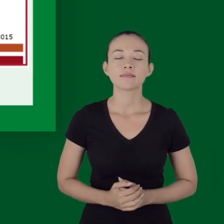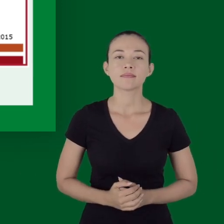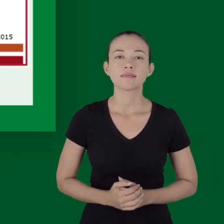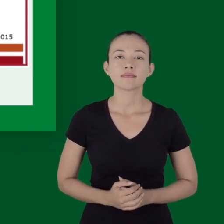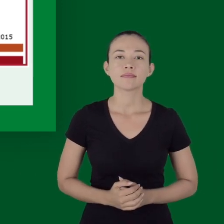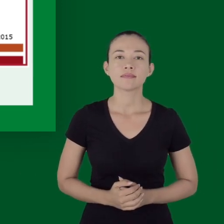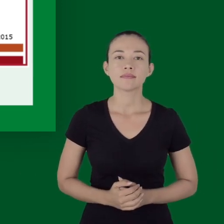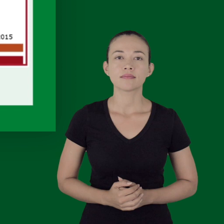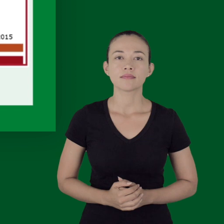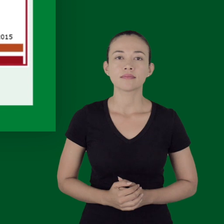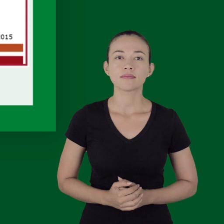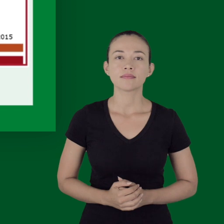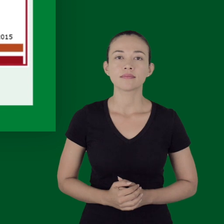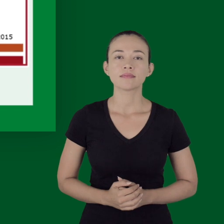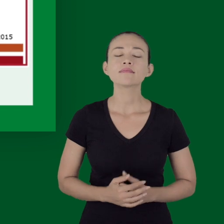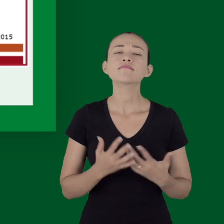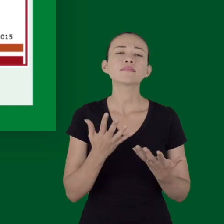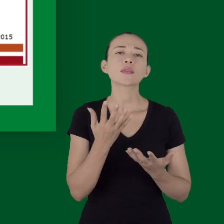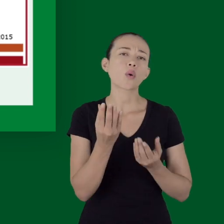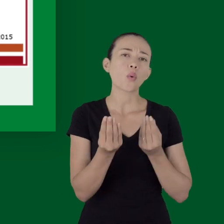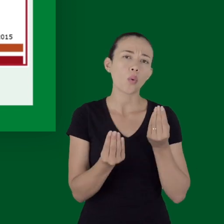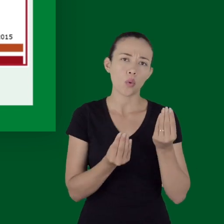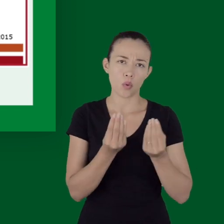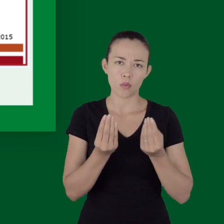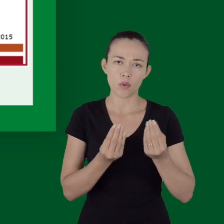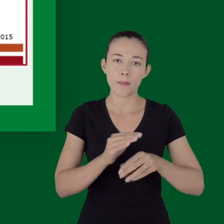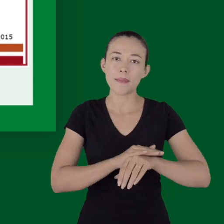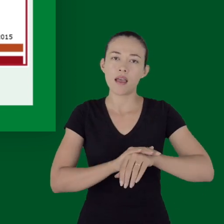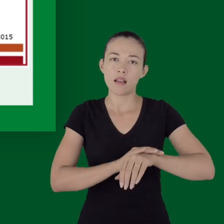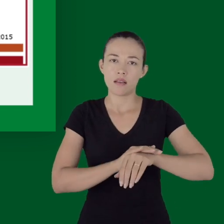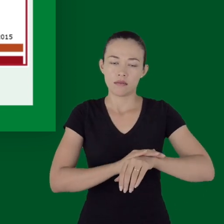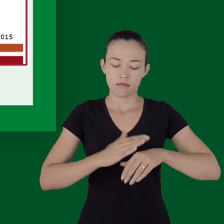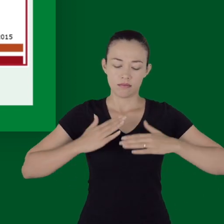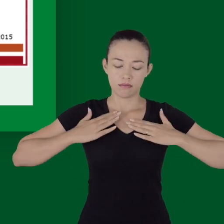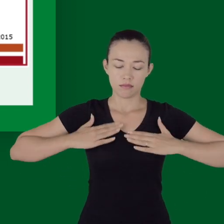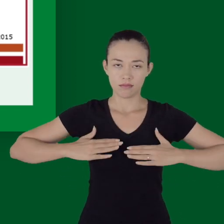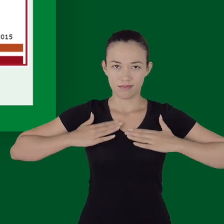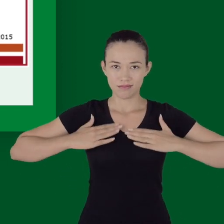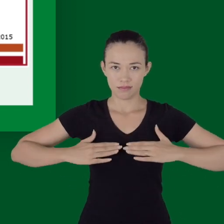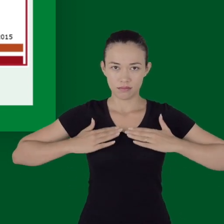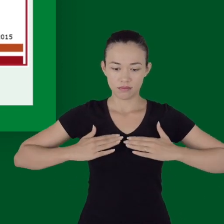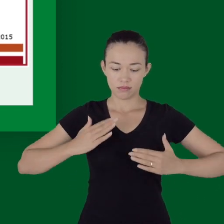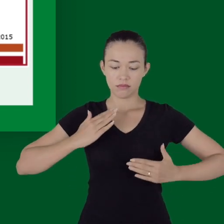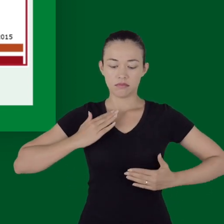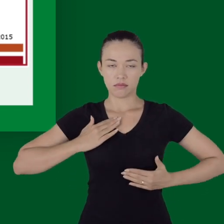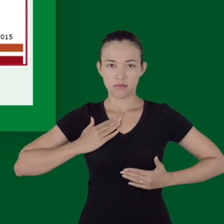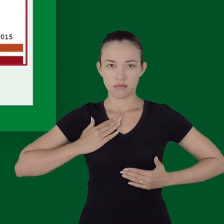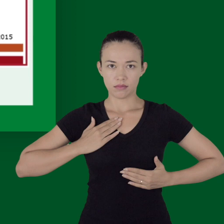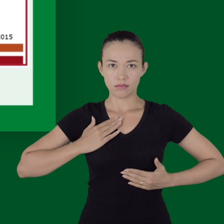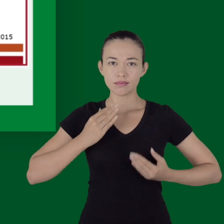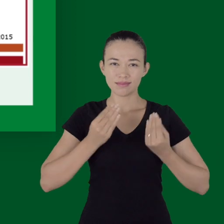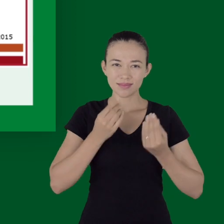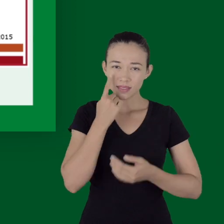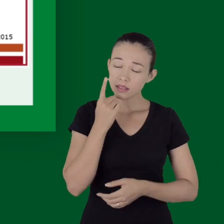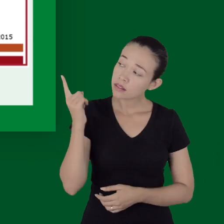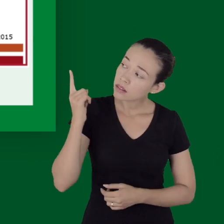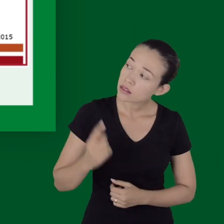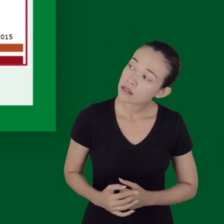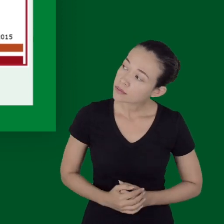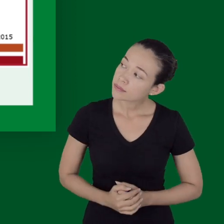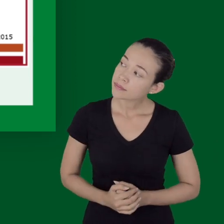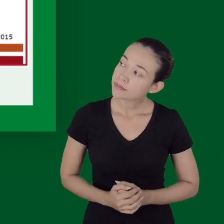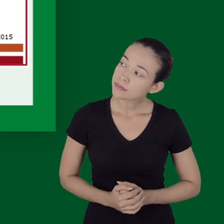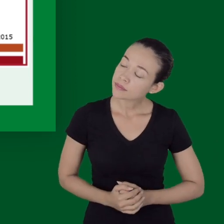essa anterolateral, que a gente coloca a pá positiva na linha hemiclavicular à